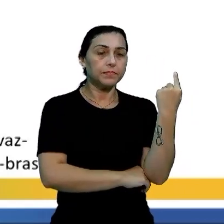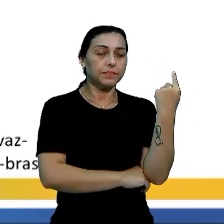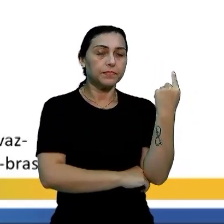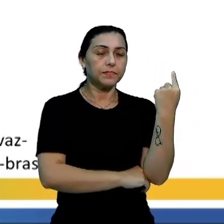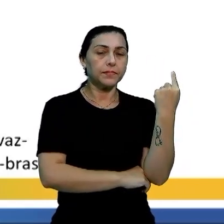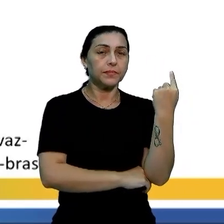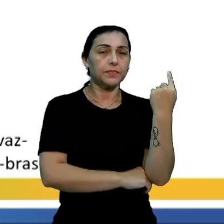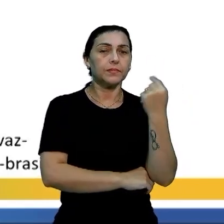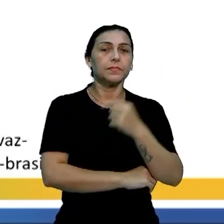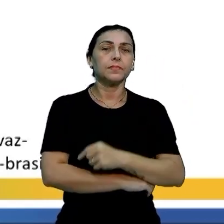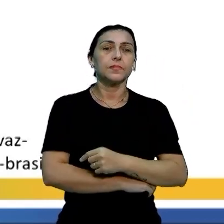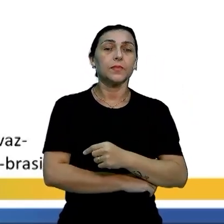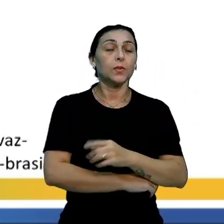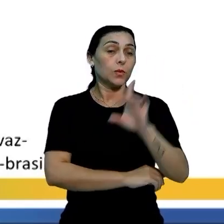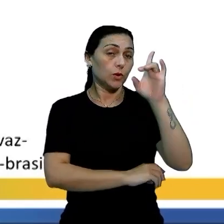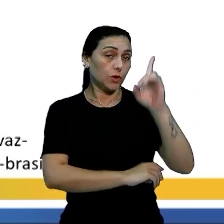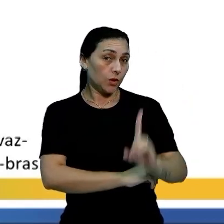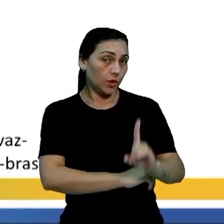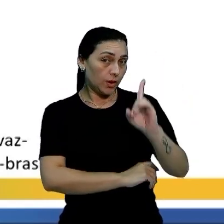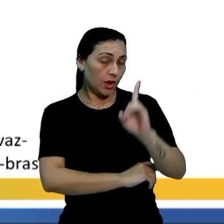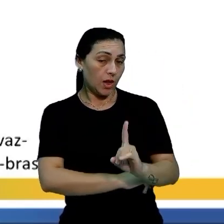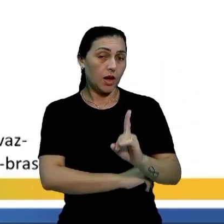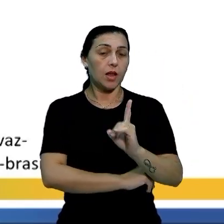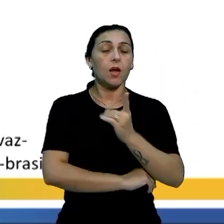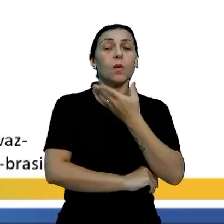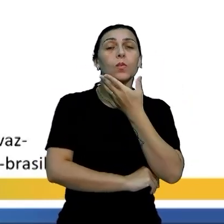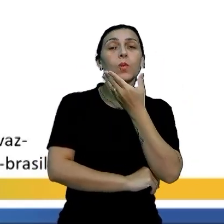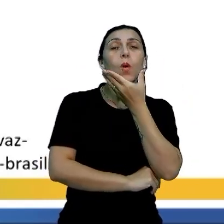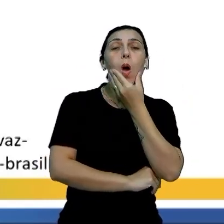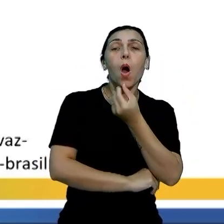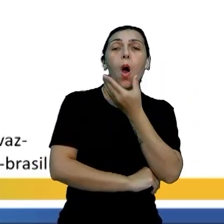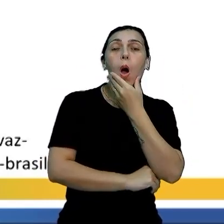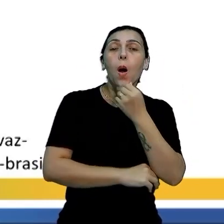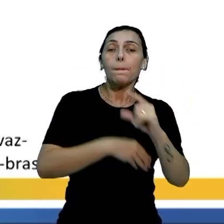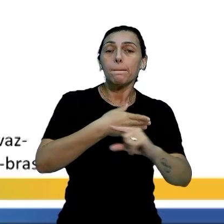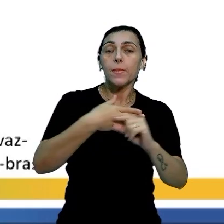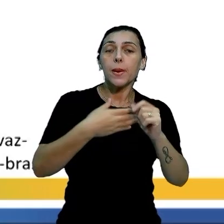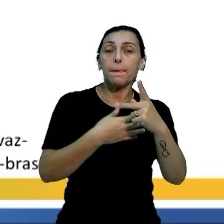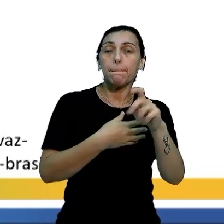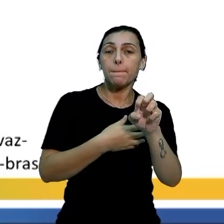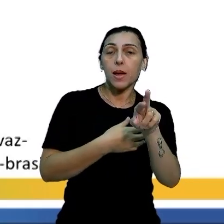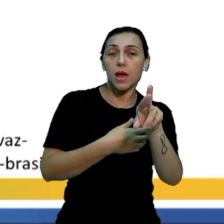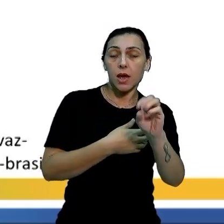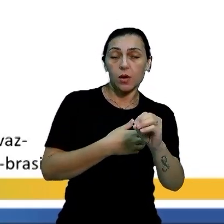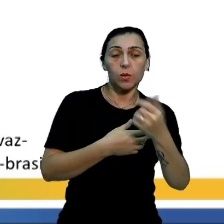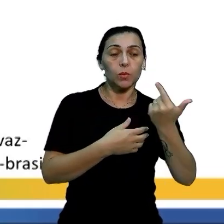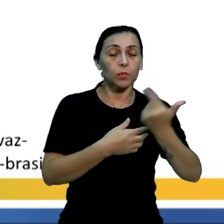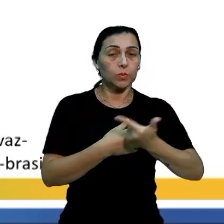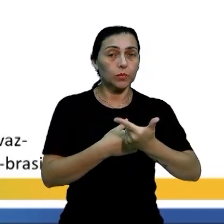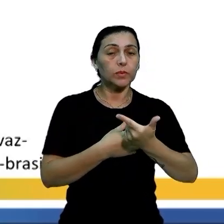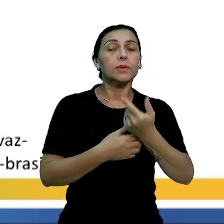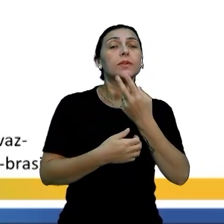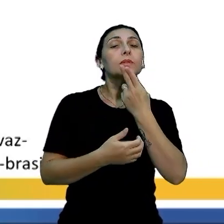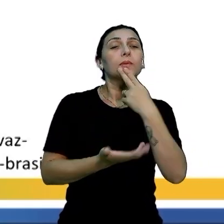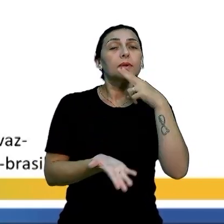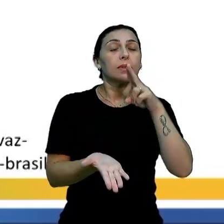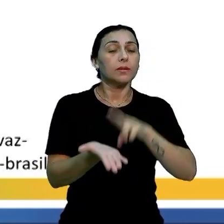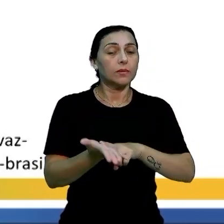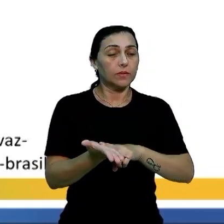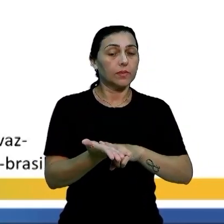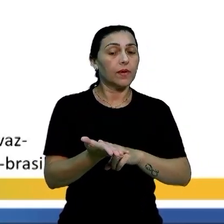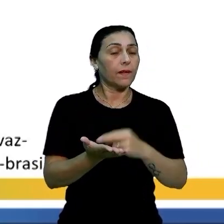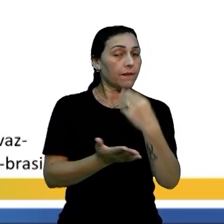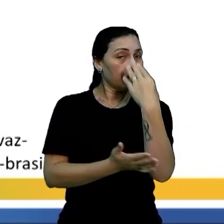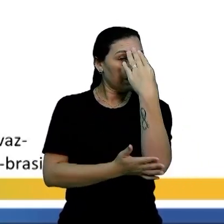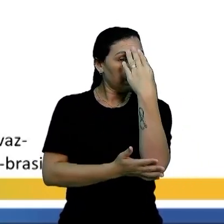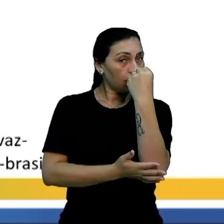imagem do lado direito de vocês, do Pero Vaz de Caminha, e no outro lado nós temos aí uma